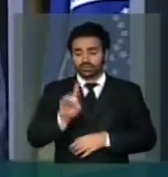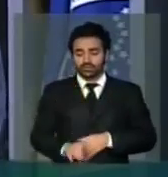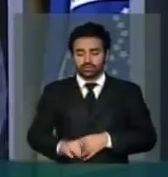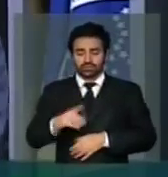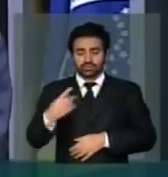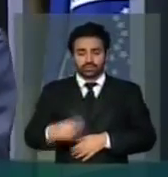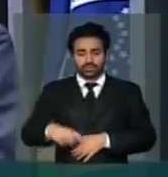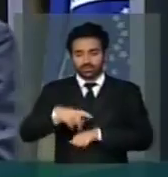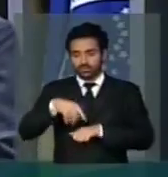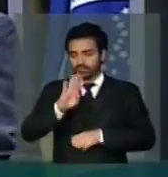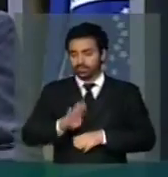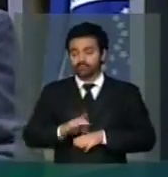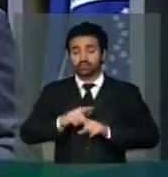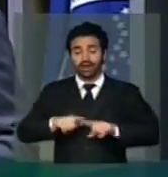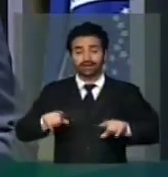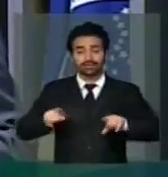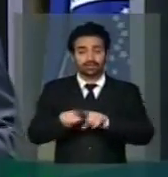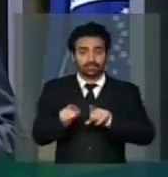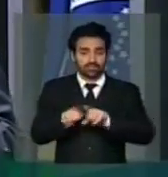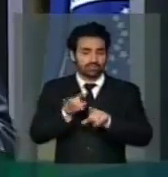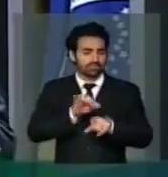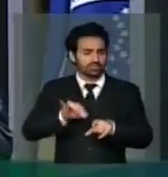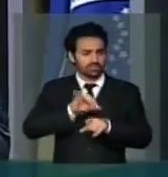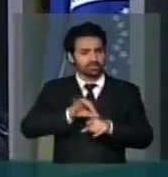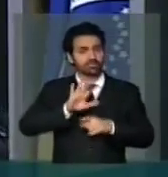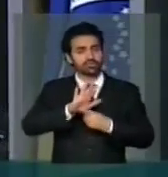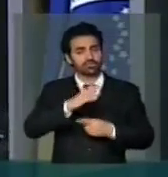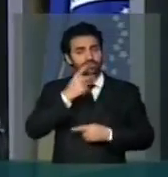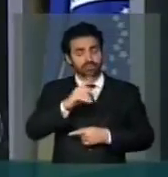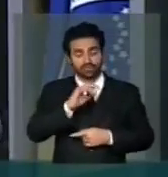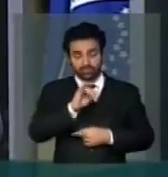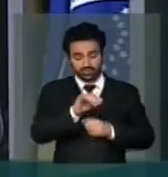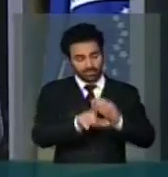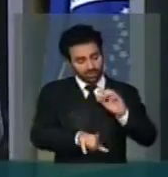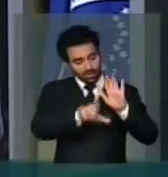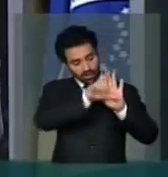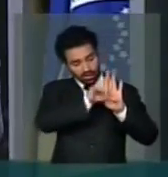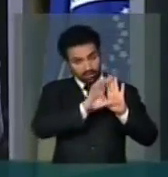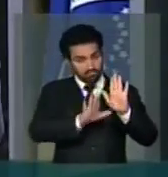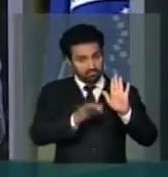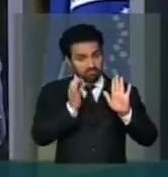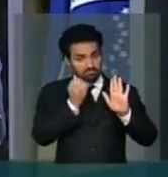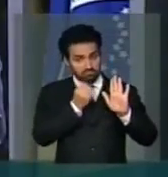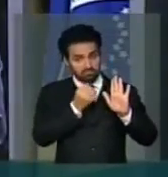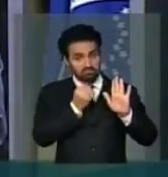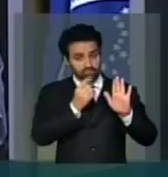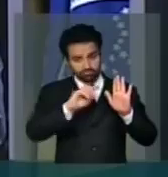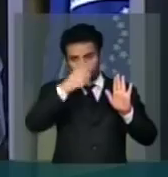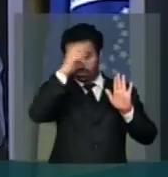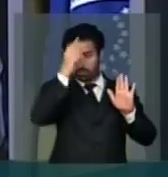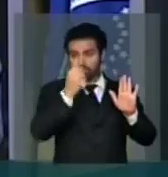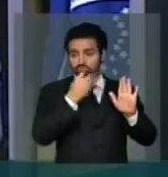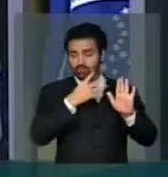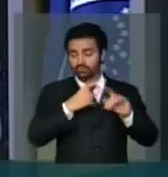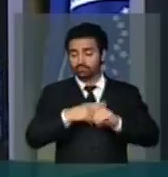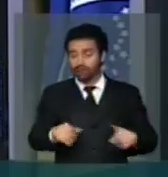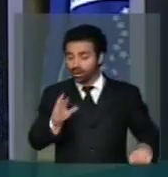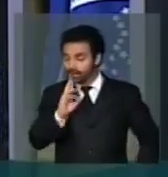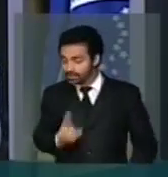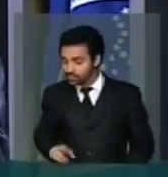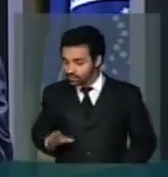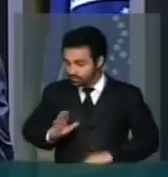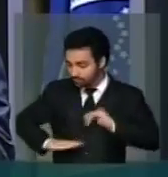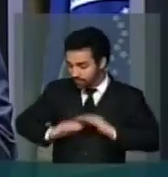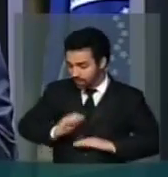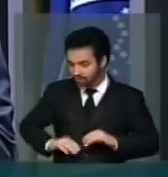pátrio. Mas necessário frisar que, se nossa legislação evoluiu, os nossos resultados práticos